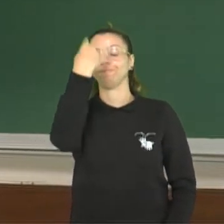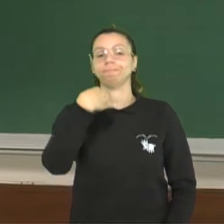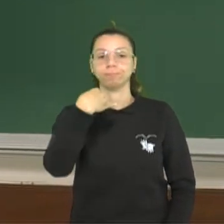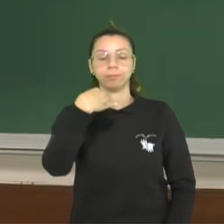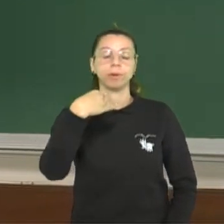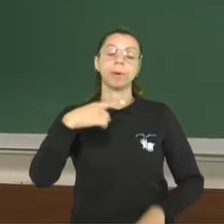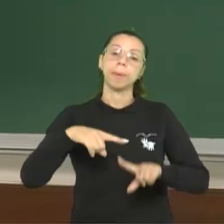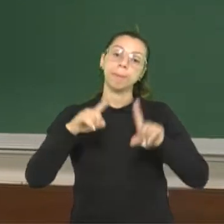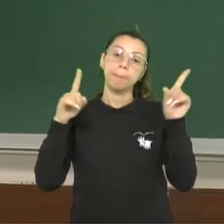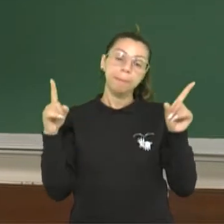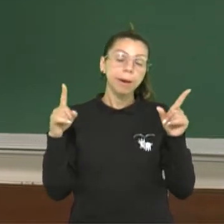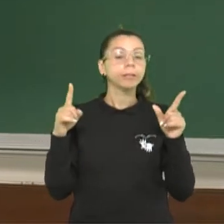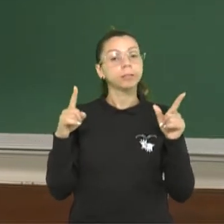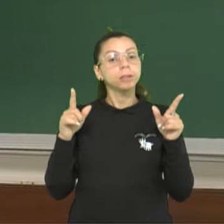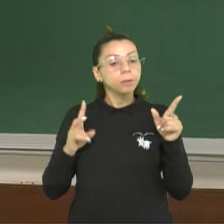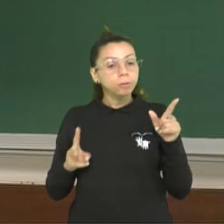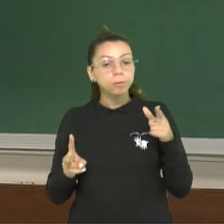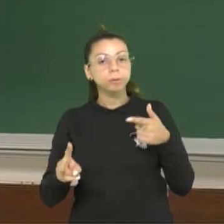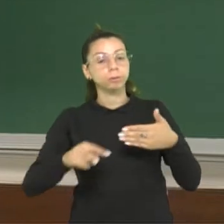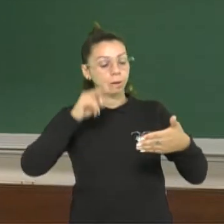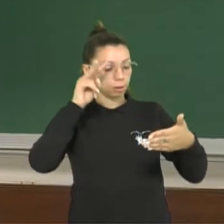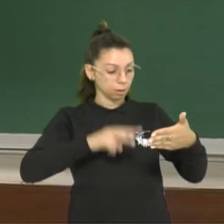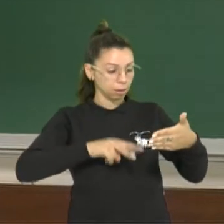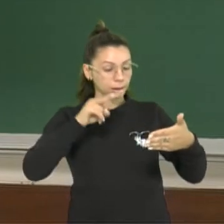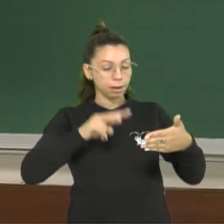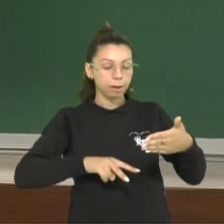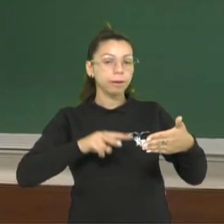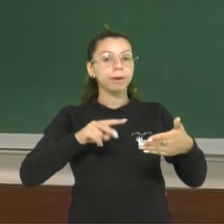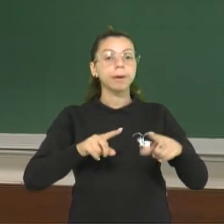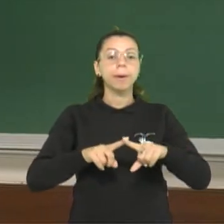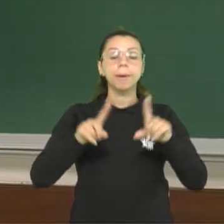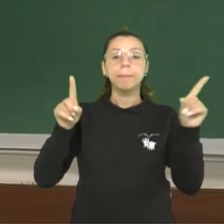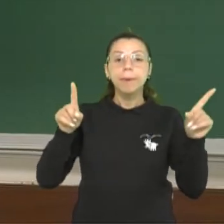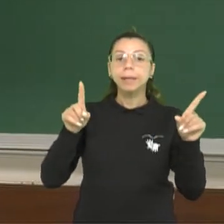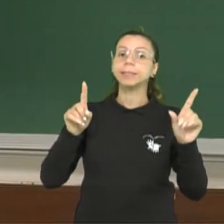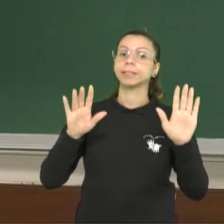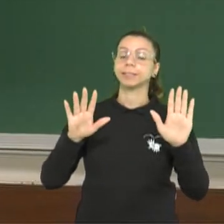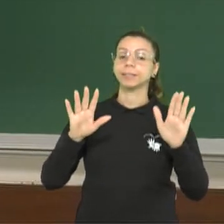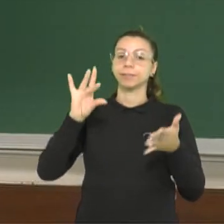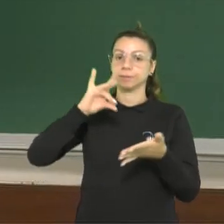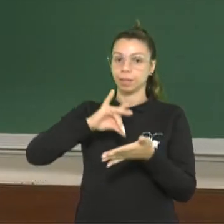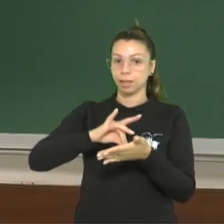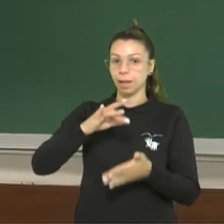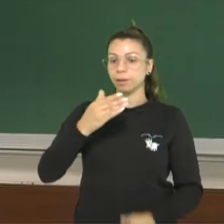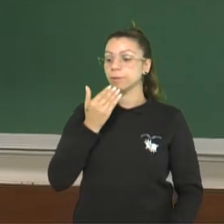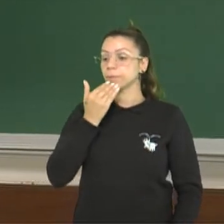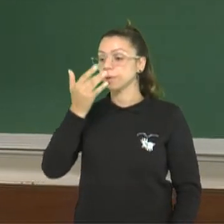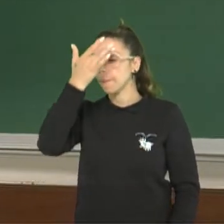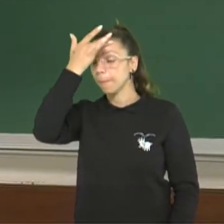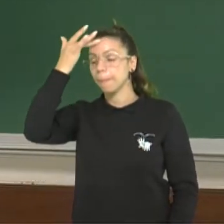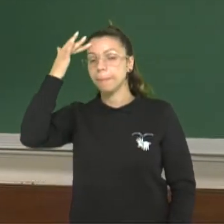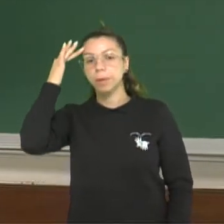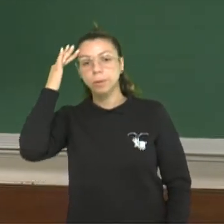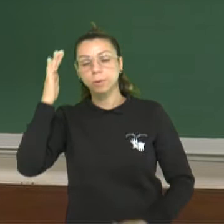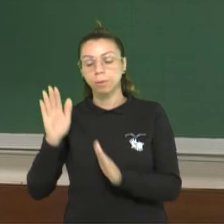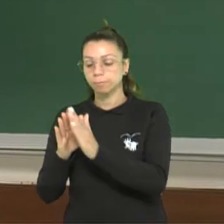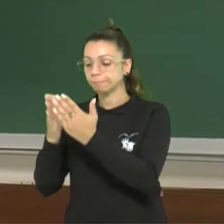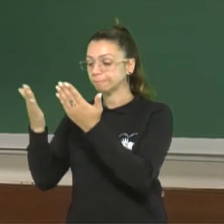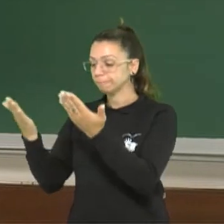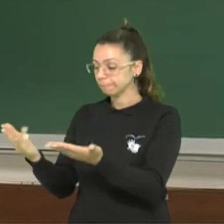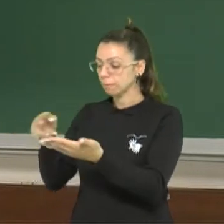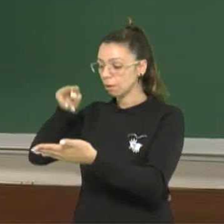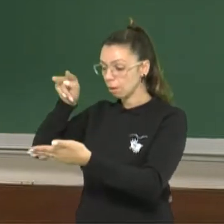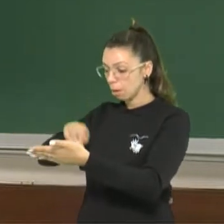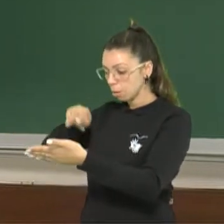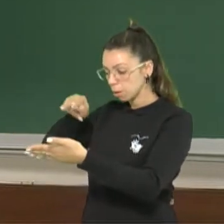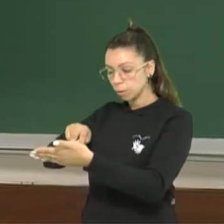ele deixou de ler, ele não podia ler, mas ele pedia às pessoas que fizessem leitura de livros para ele e também, como